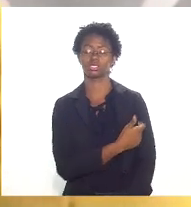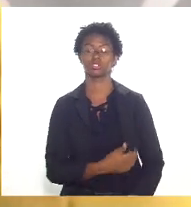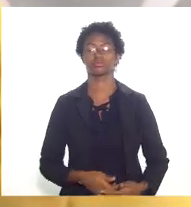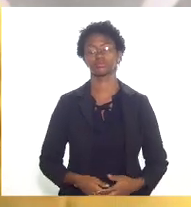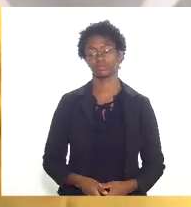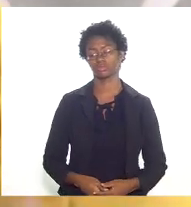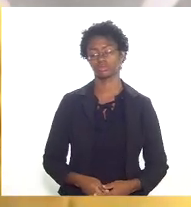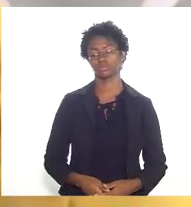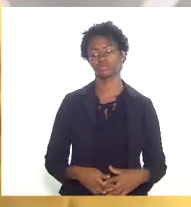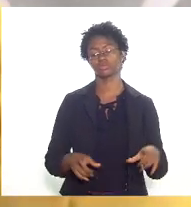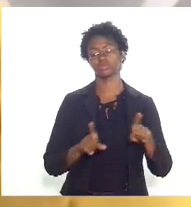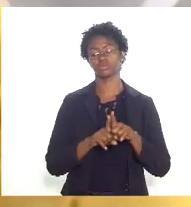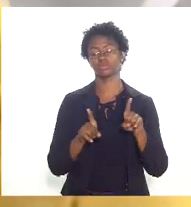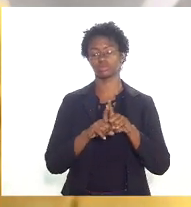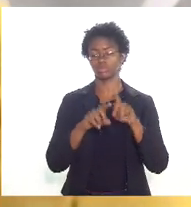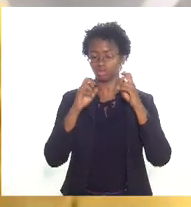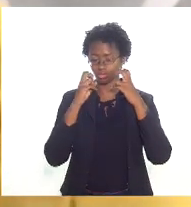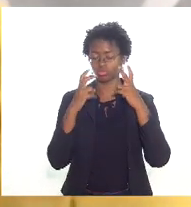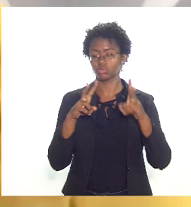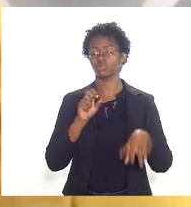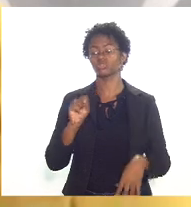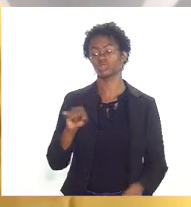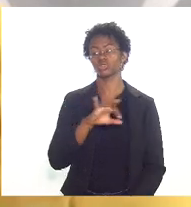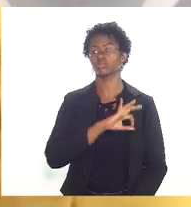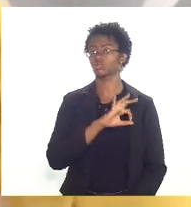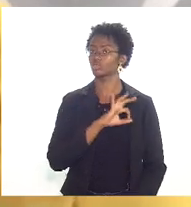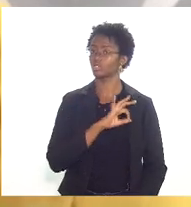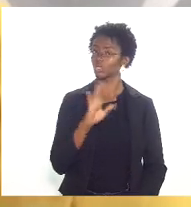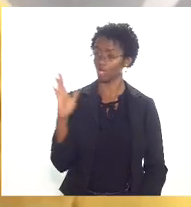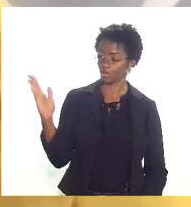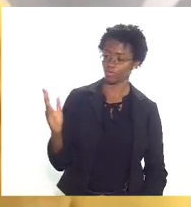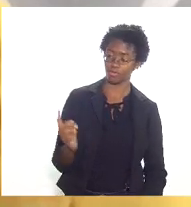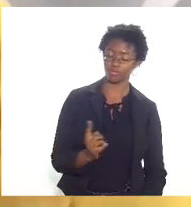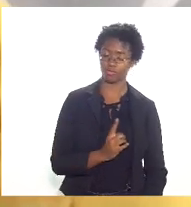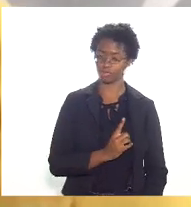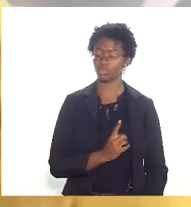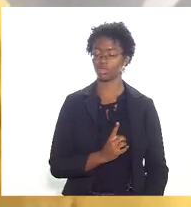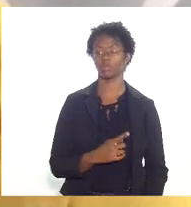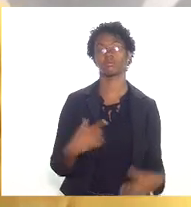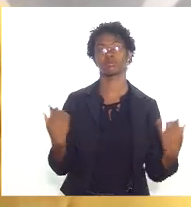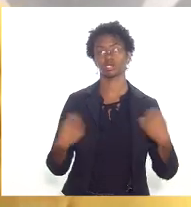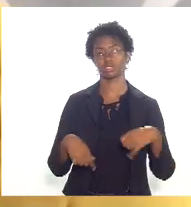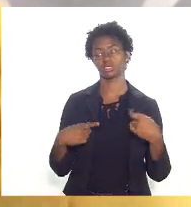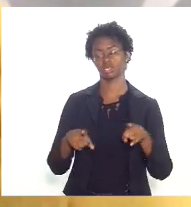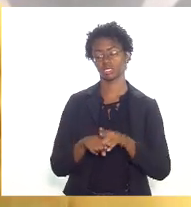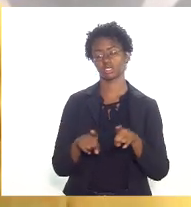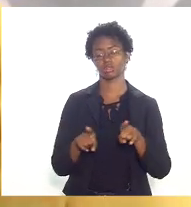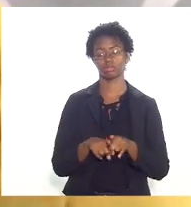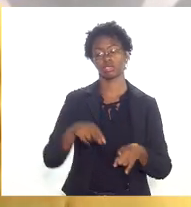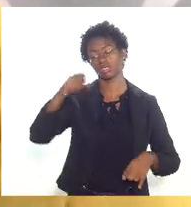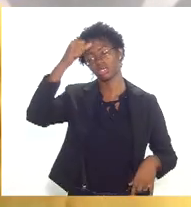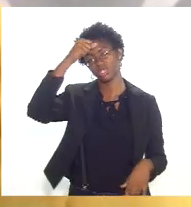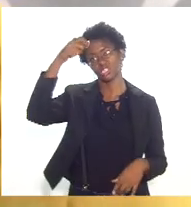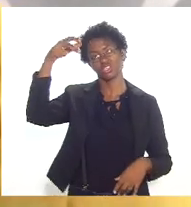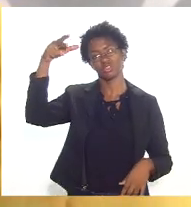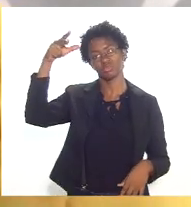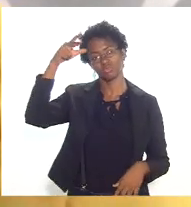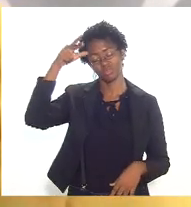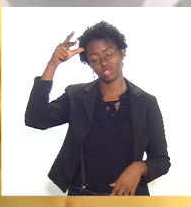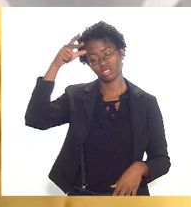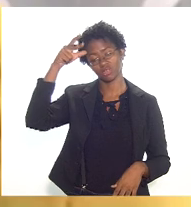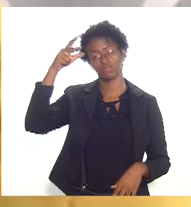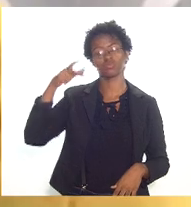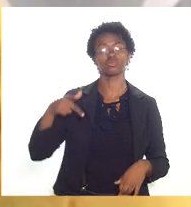vejo aí que se vai trazer um policial militar é seria pertinente que a prefeitura